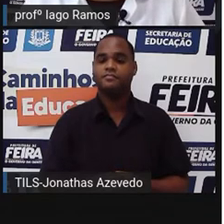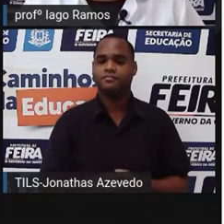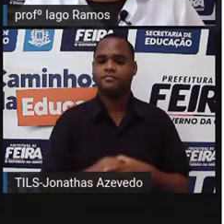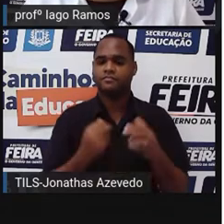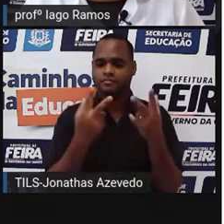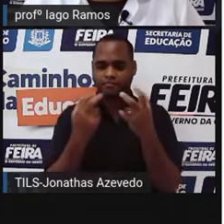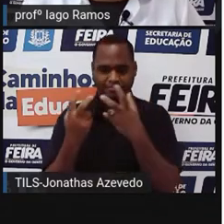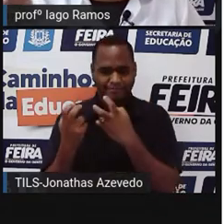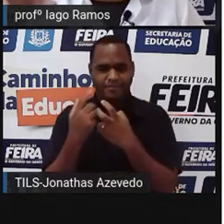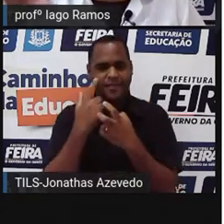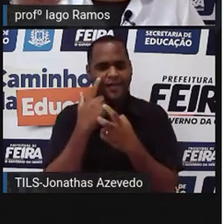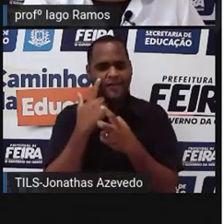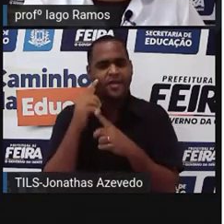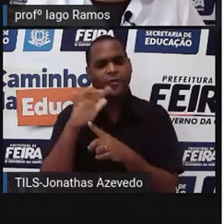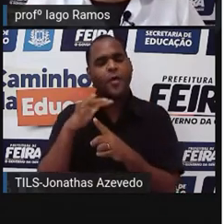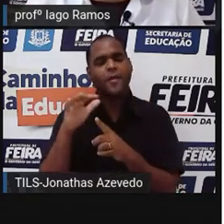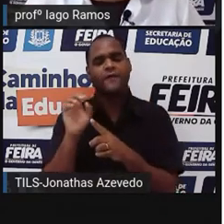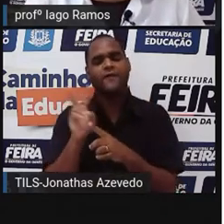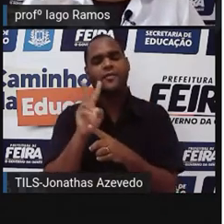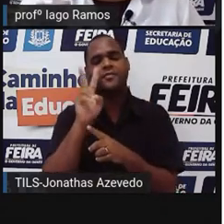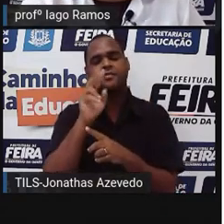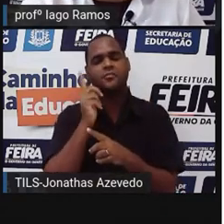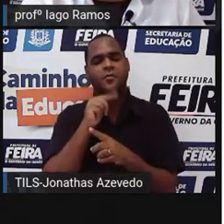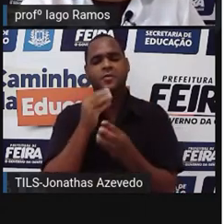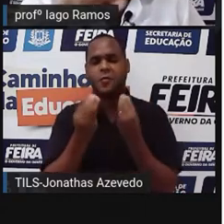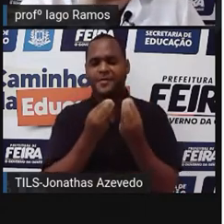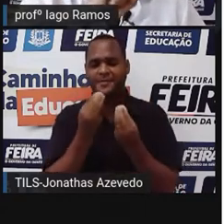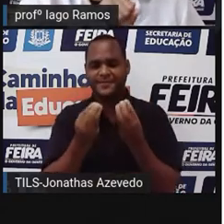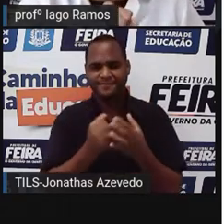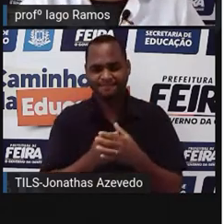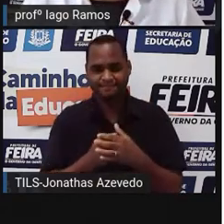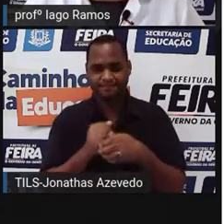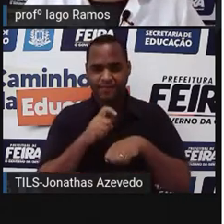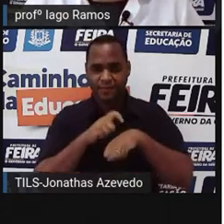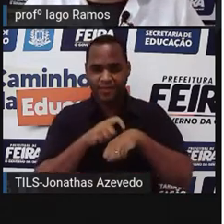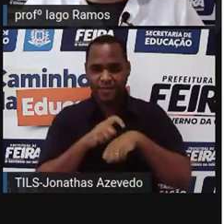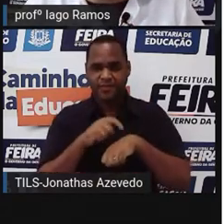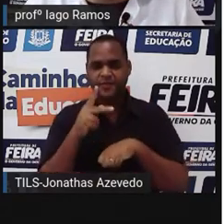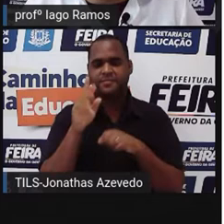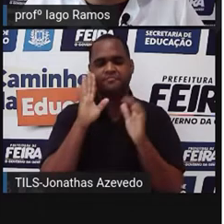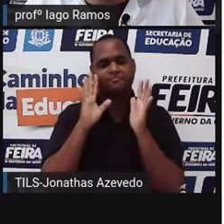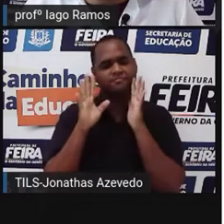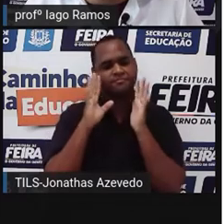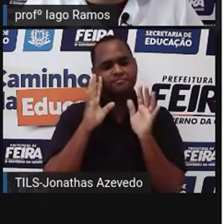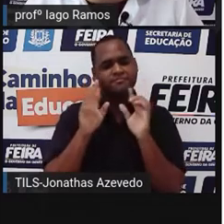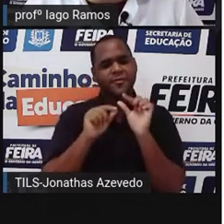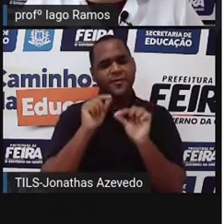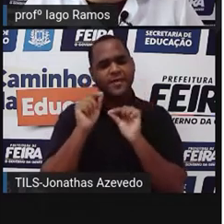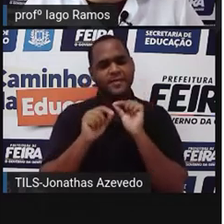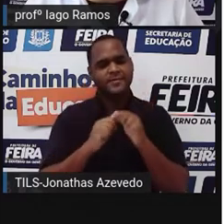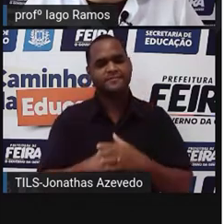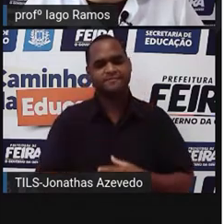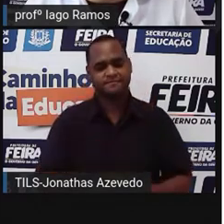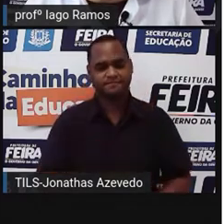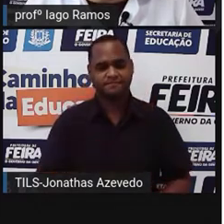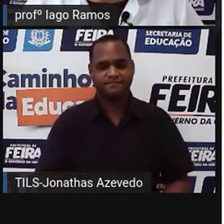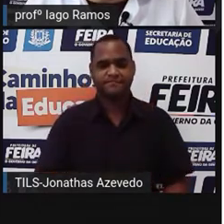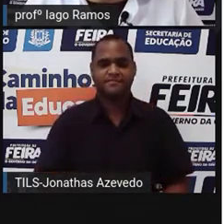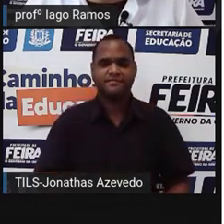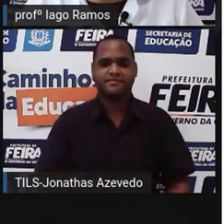para essas áreas, para os valores dessas áreas? Eu deixo esse tempozinho contar e você pensar.